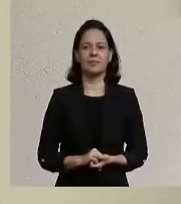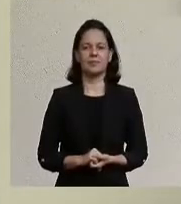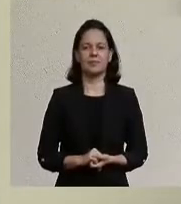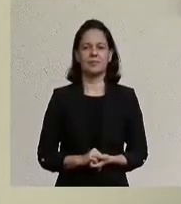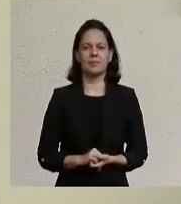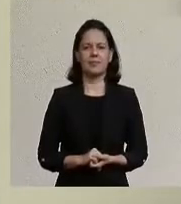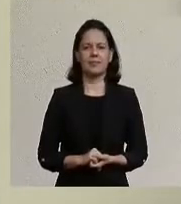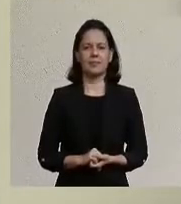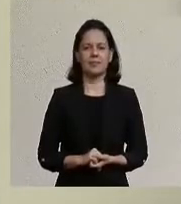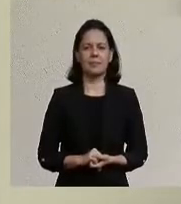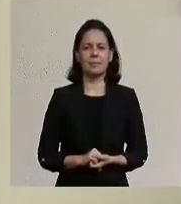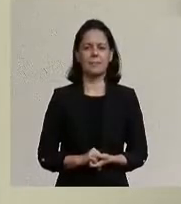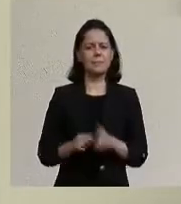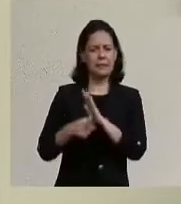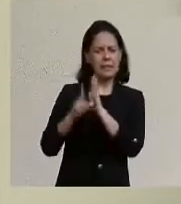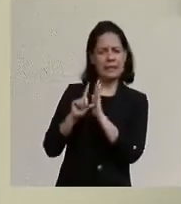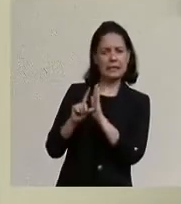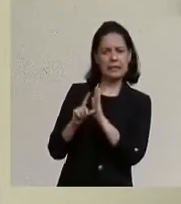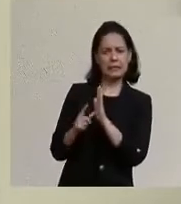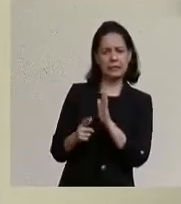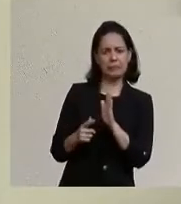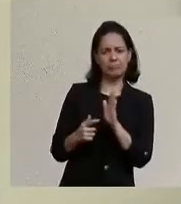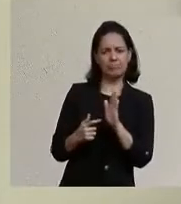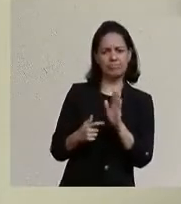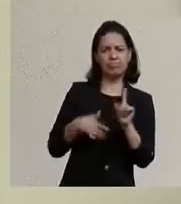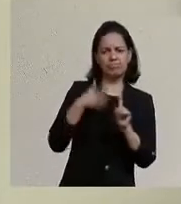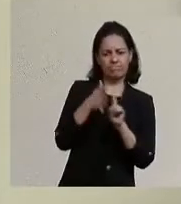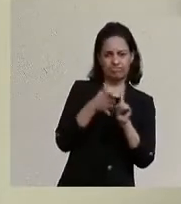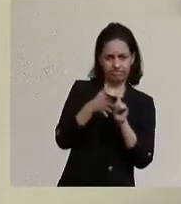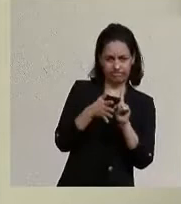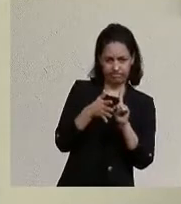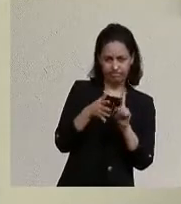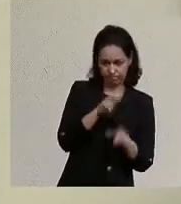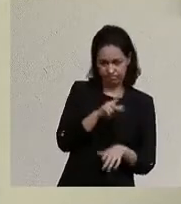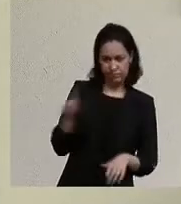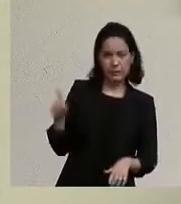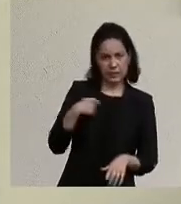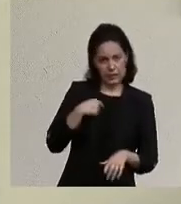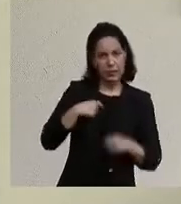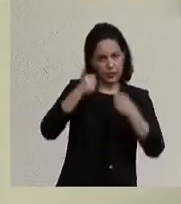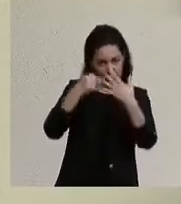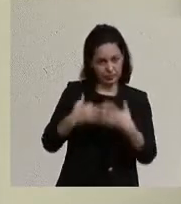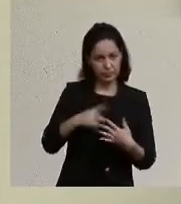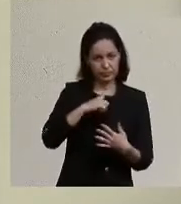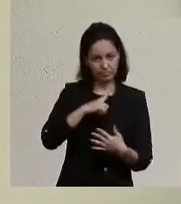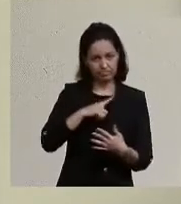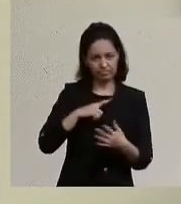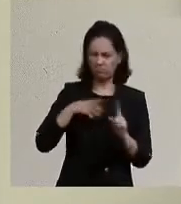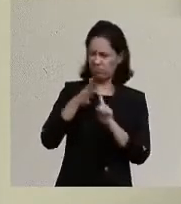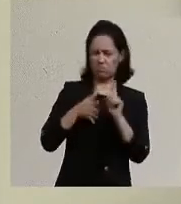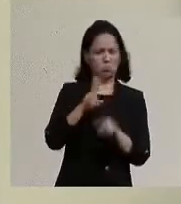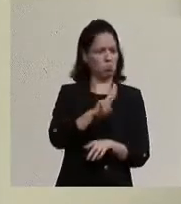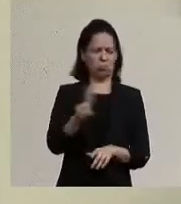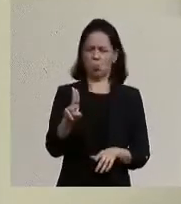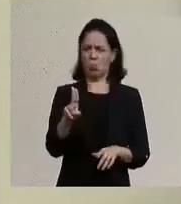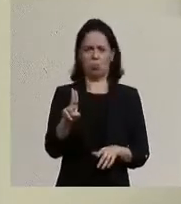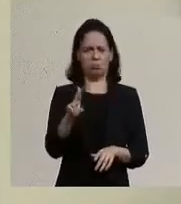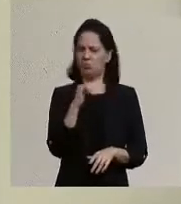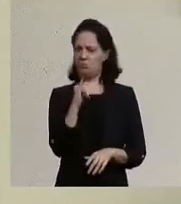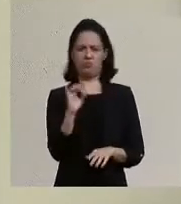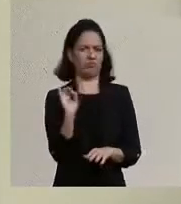antes de eu chegar aqui presidente nem pedir direito de resposta porque eu sabia que eu tinha minha fala ainda eu também não vou citar nomes